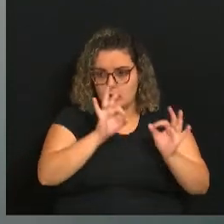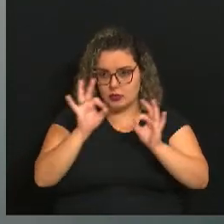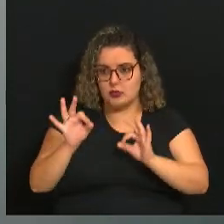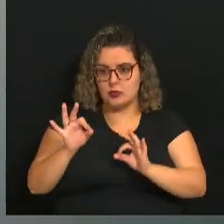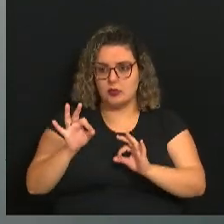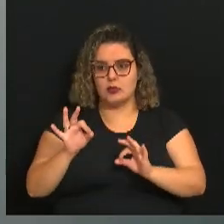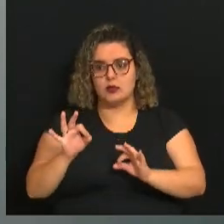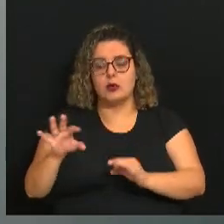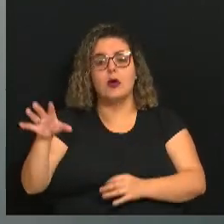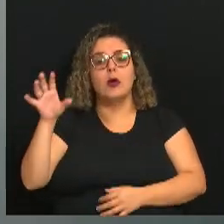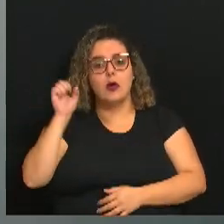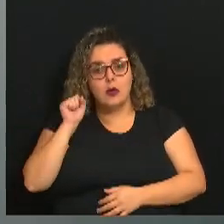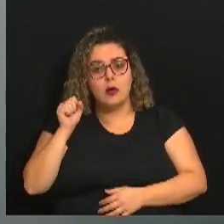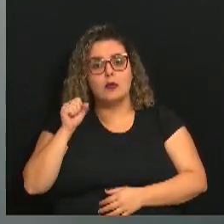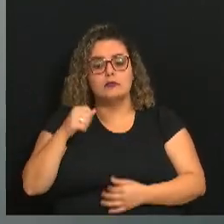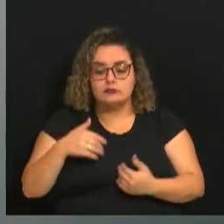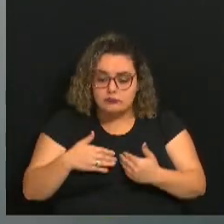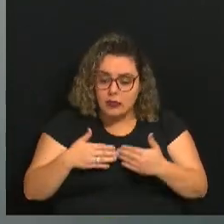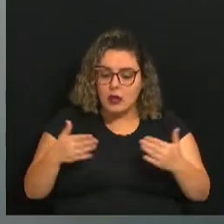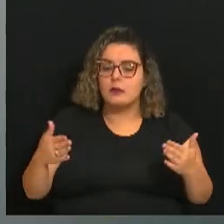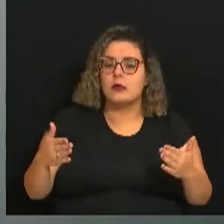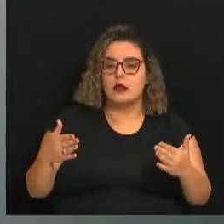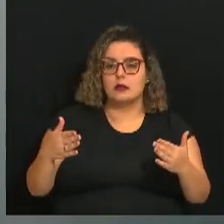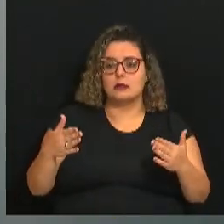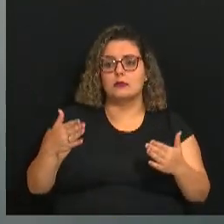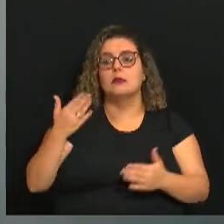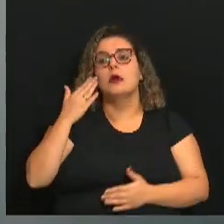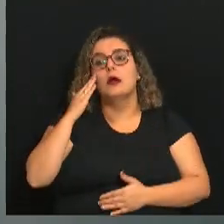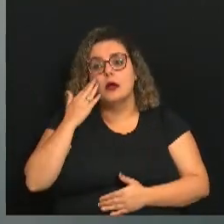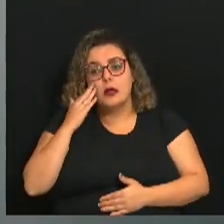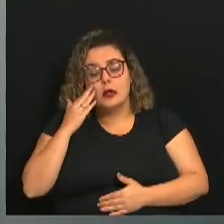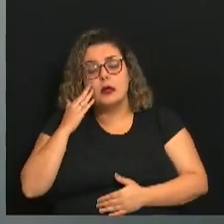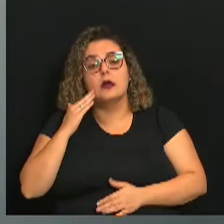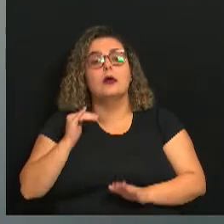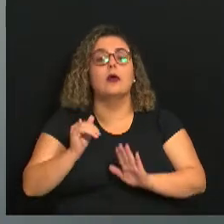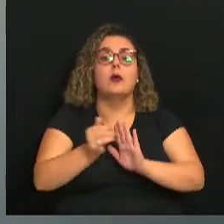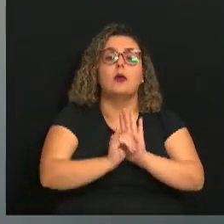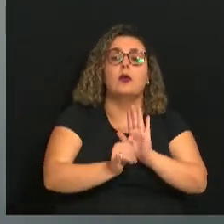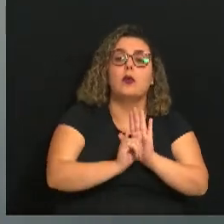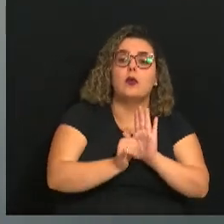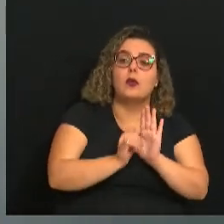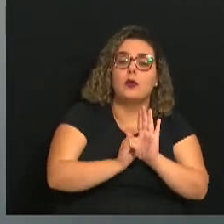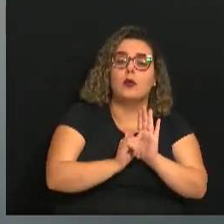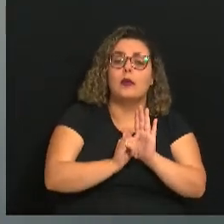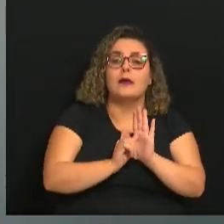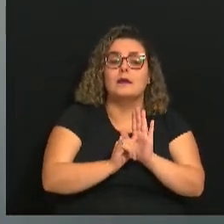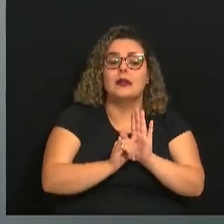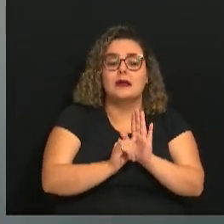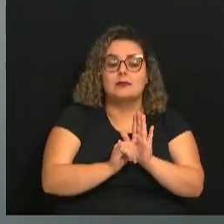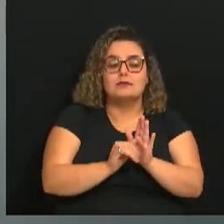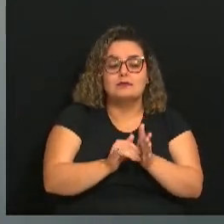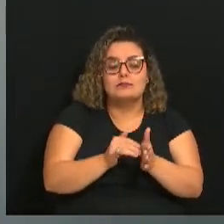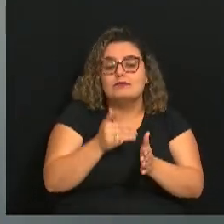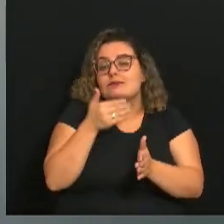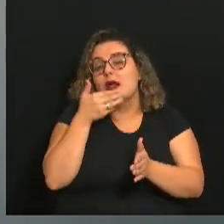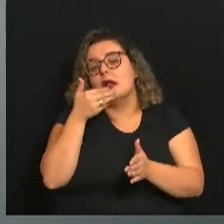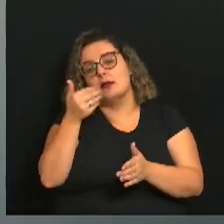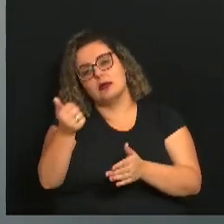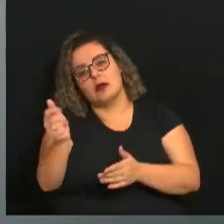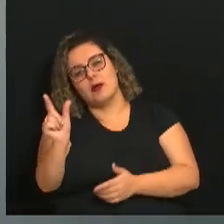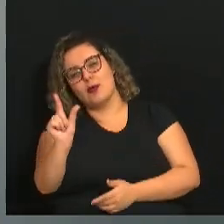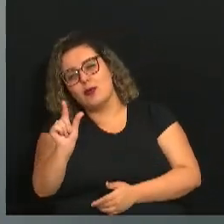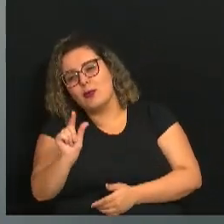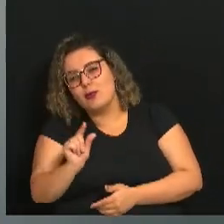sempre ouvindo, aberto a isso, para fazer um edital que tente suplantar essas, eu vou chamar